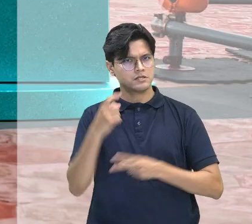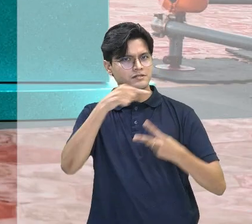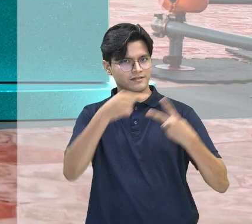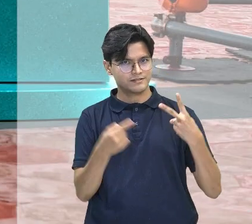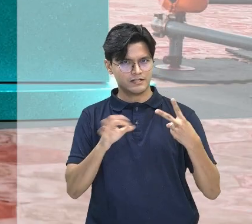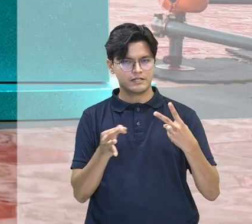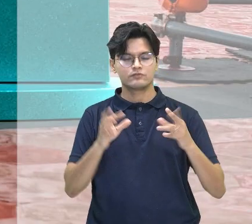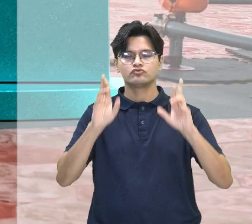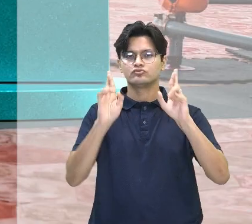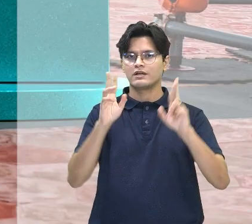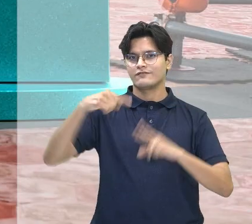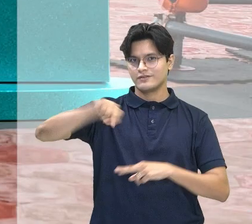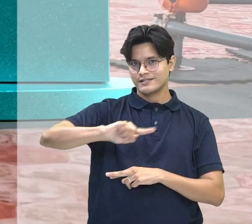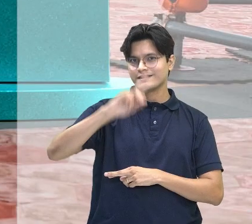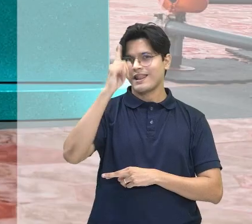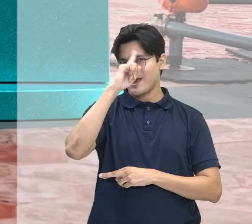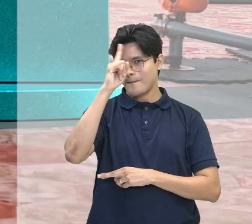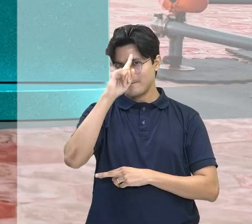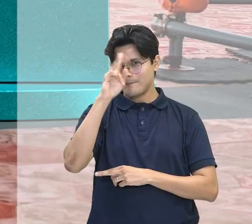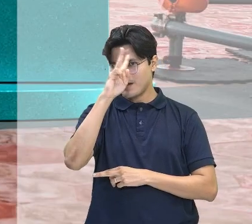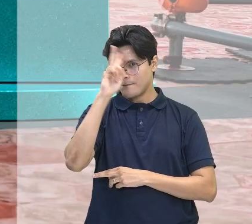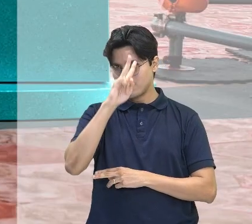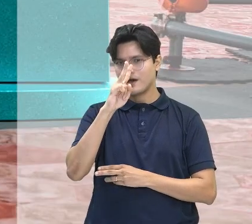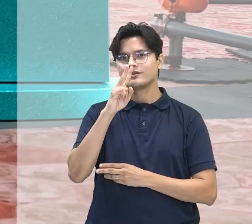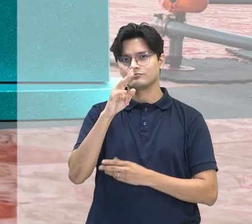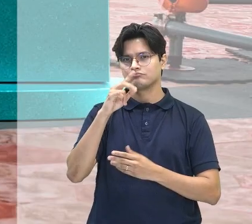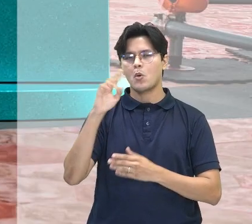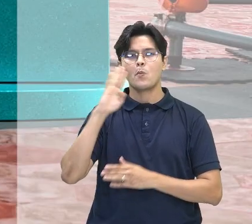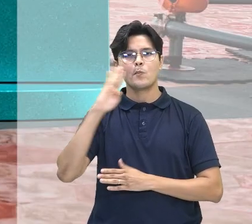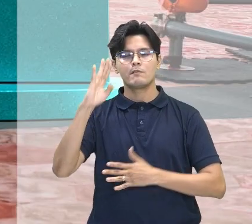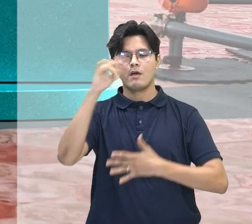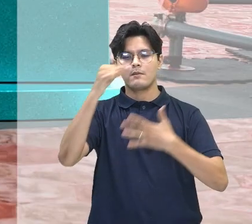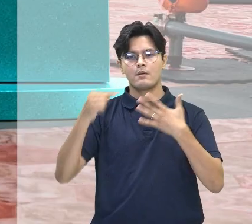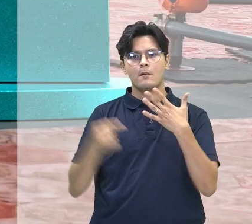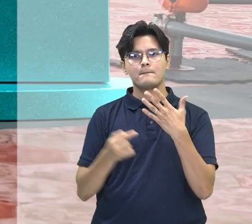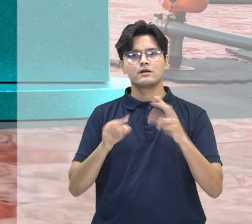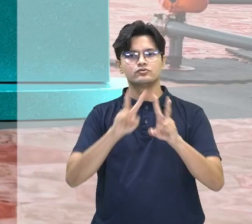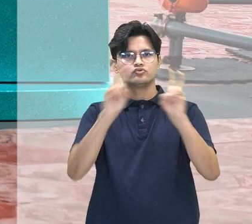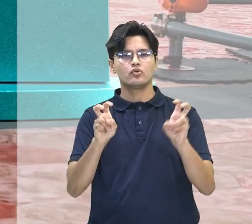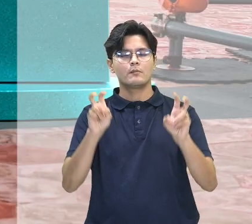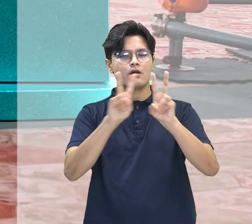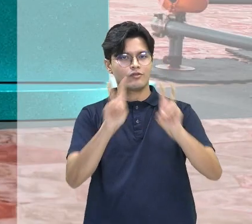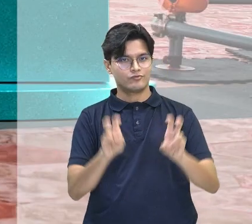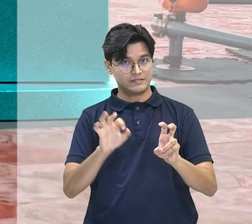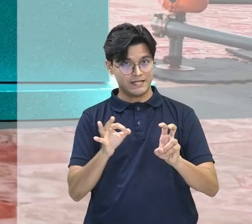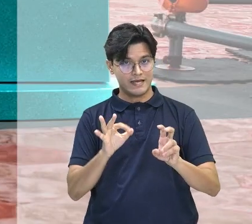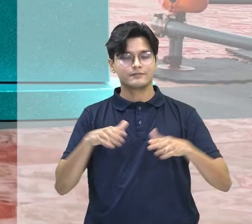tenham conseguido relembrar comigo os principais pontos a respeito desses assuntos,